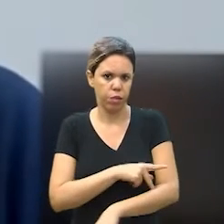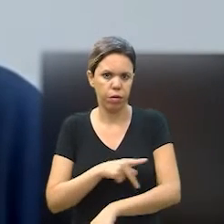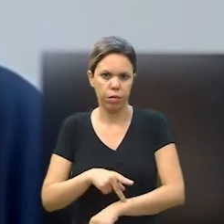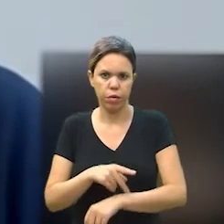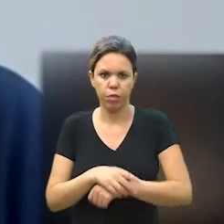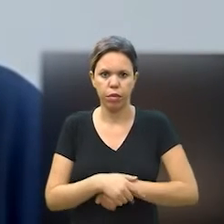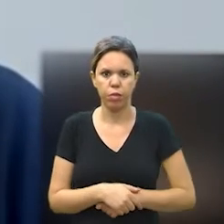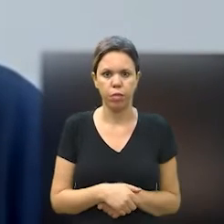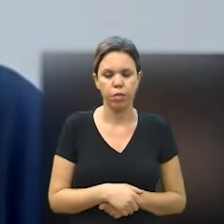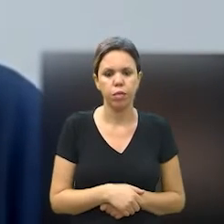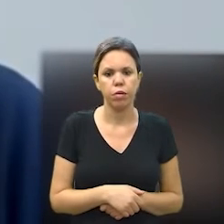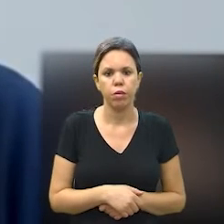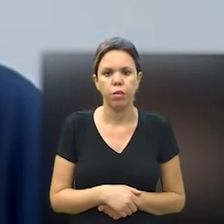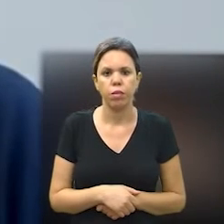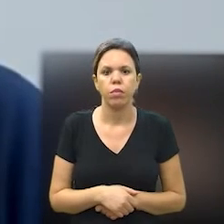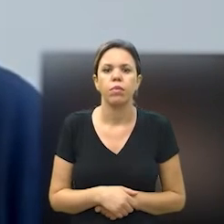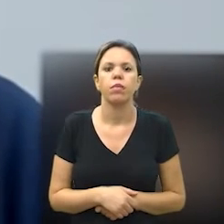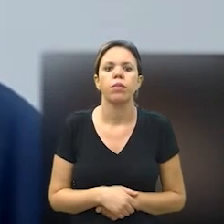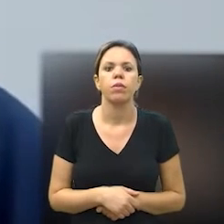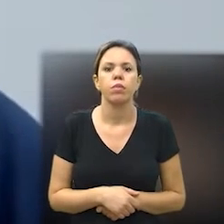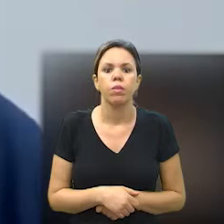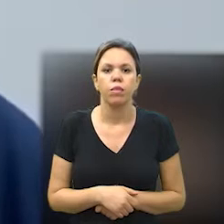pedagógico.